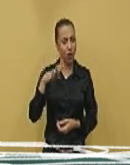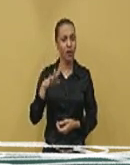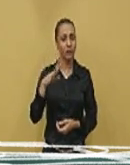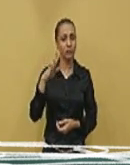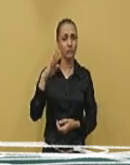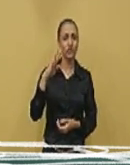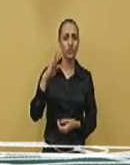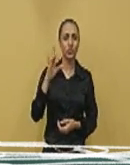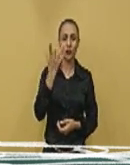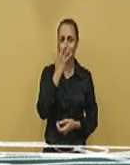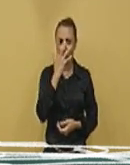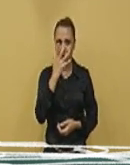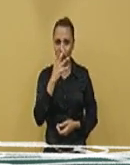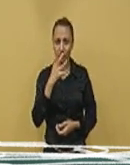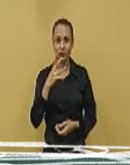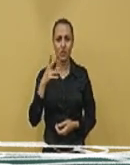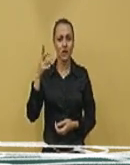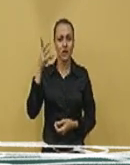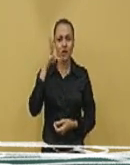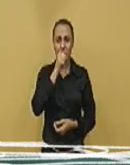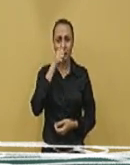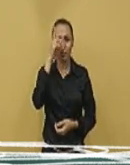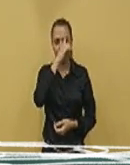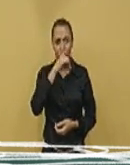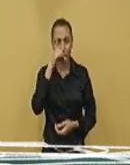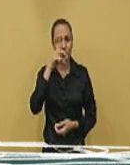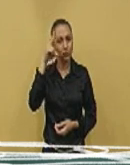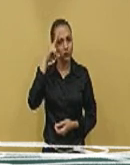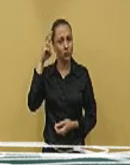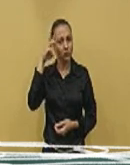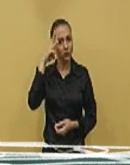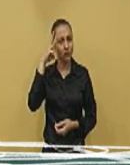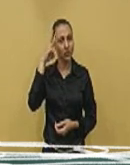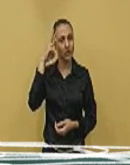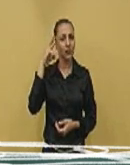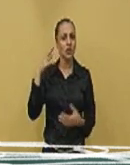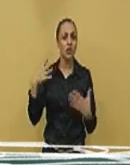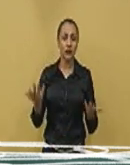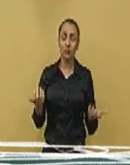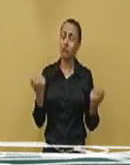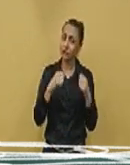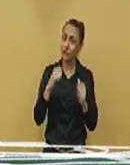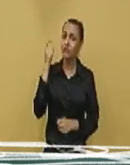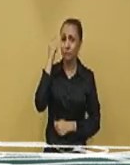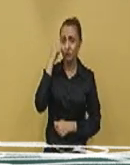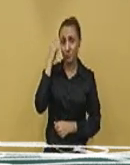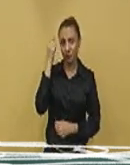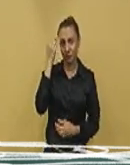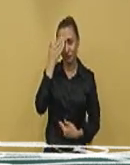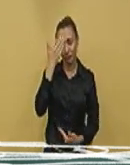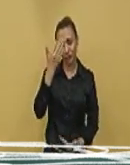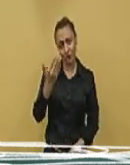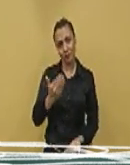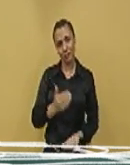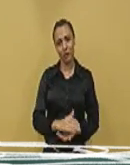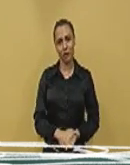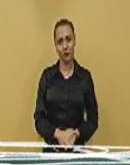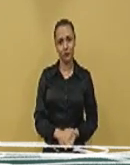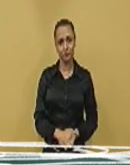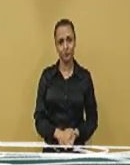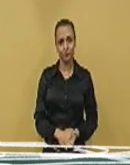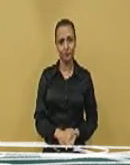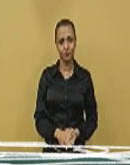terça, quarta, meia. Vamos repensar sobre isso. Né? Obrigado.